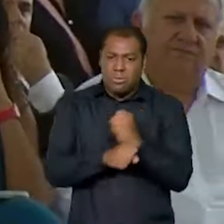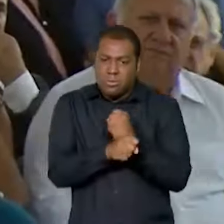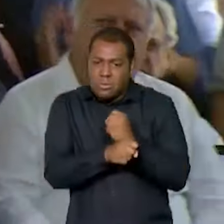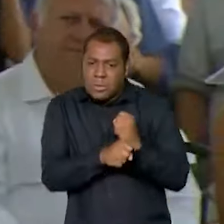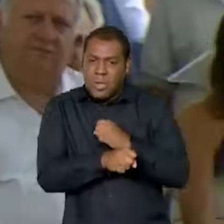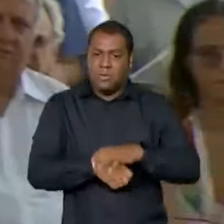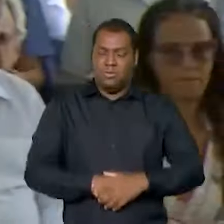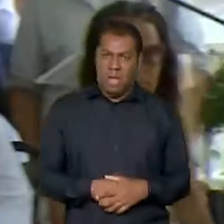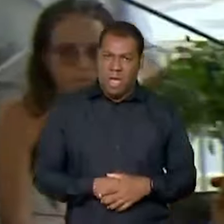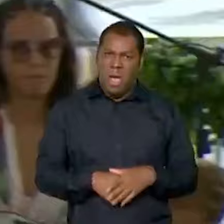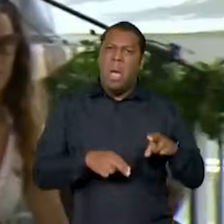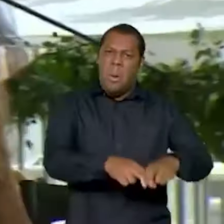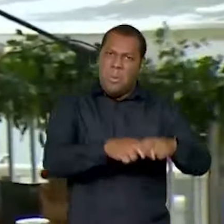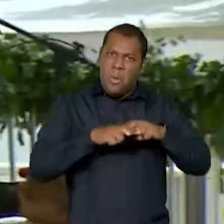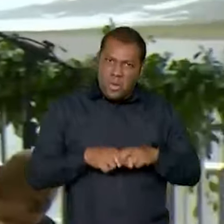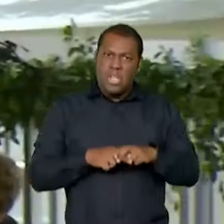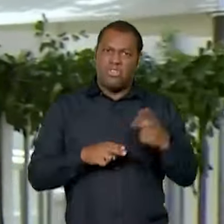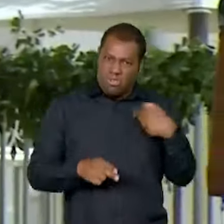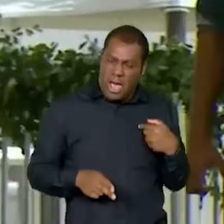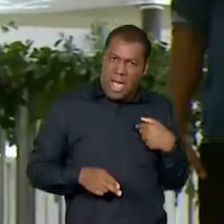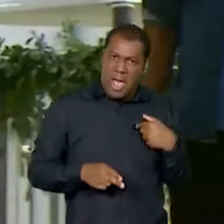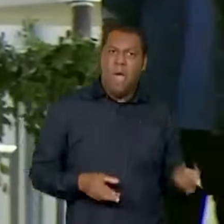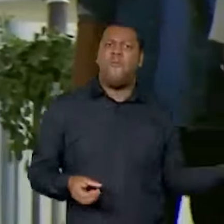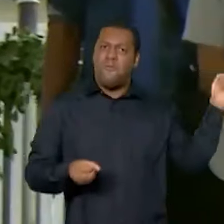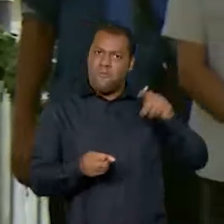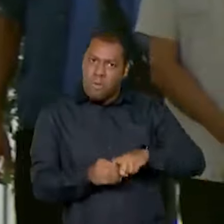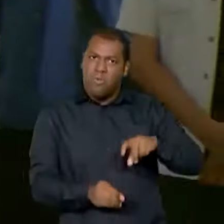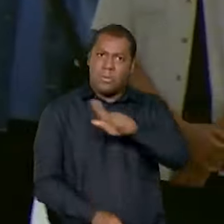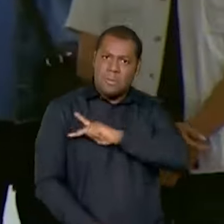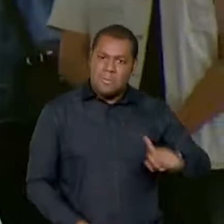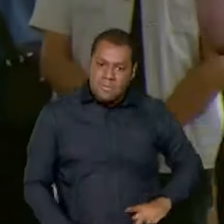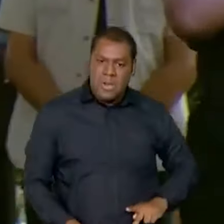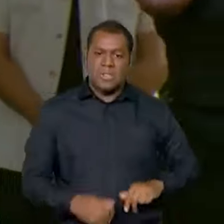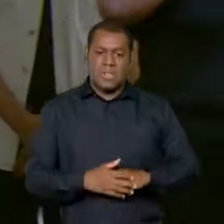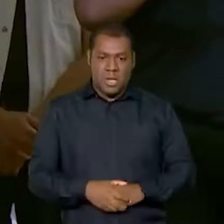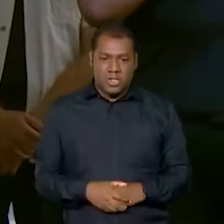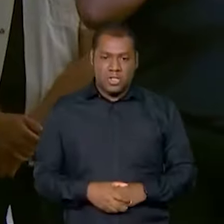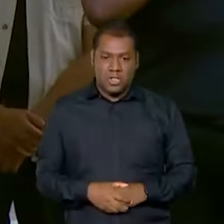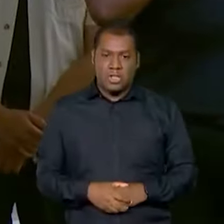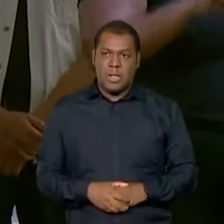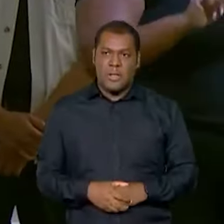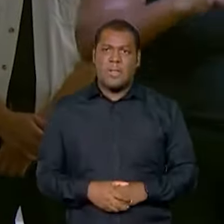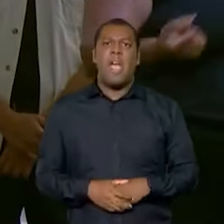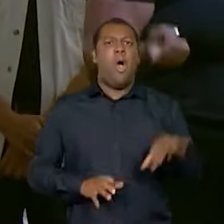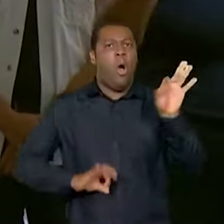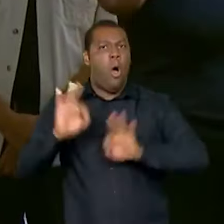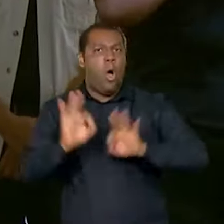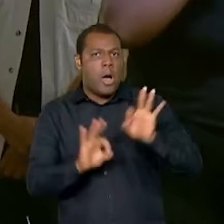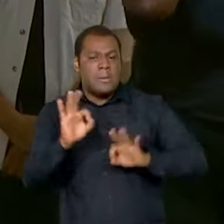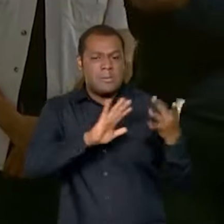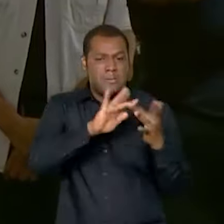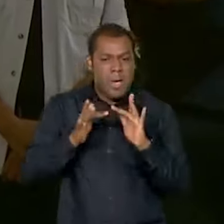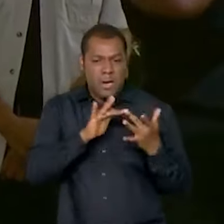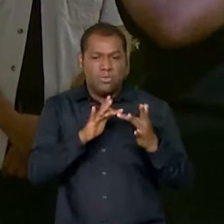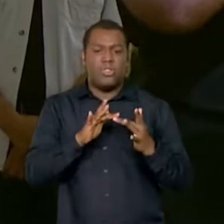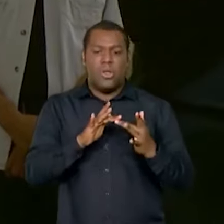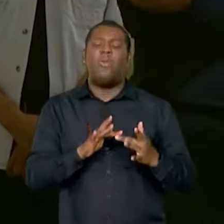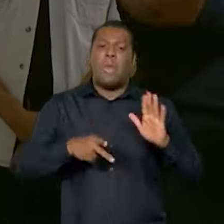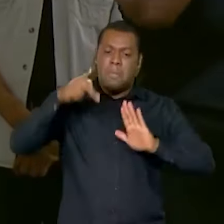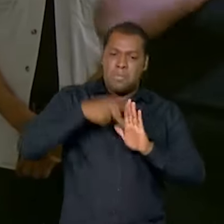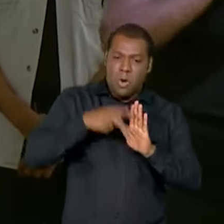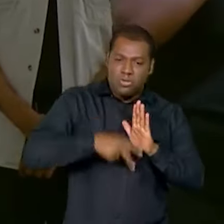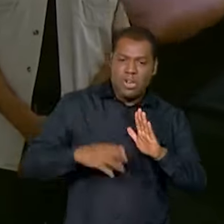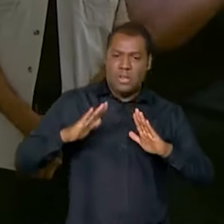mês eu refiz a medida provisória para recriar o Minha Casa Minha Vida, que foi o mais